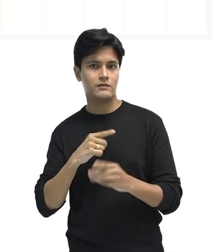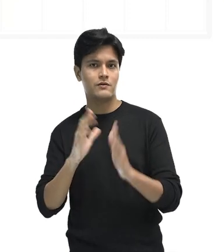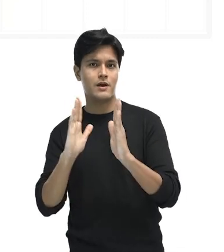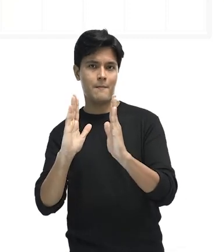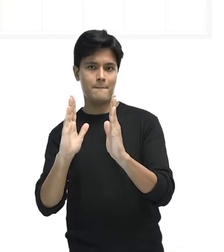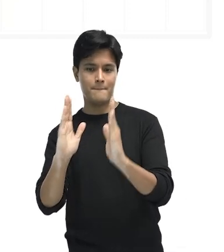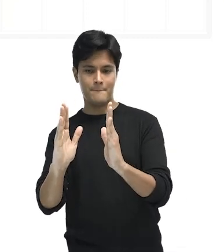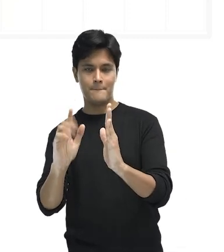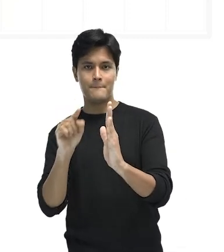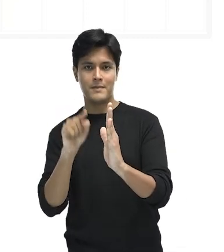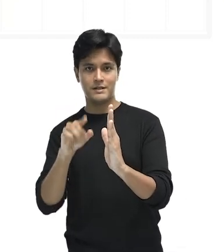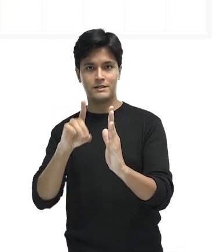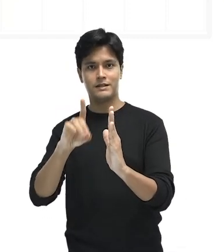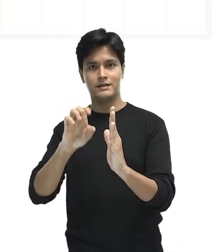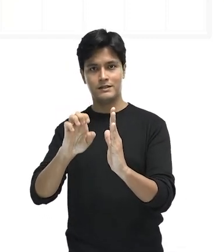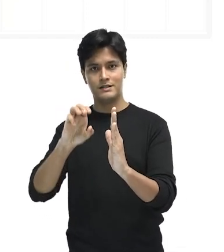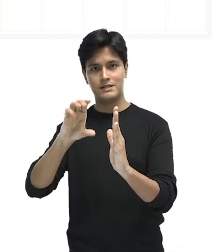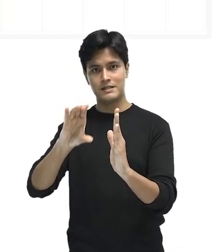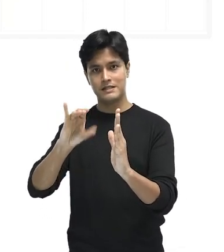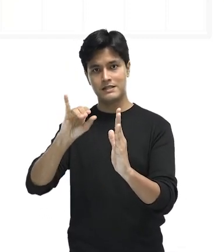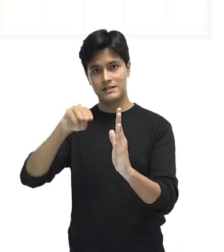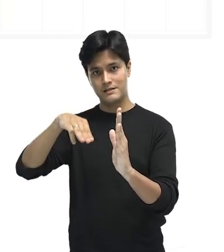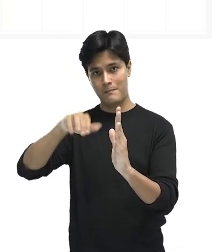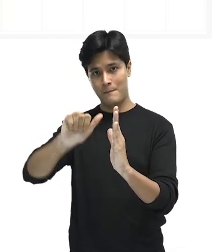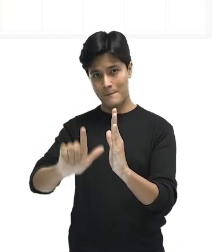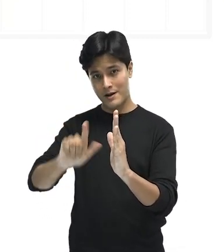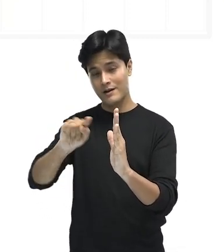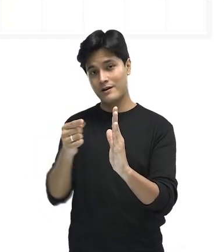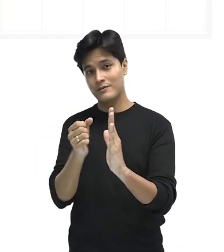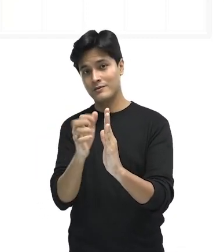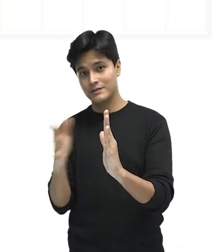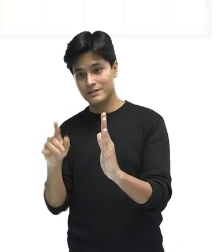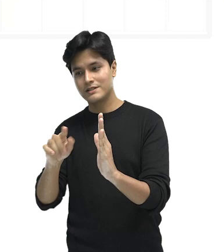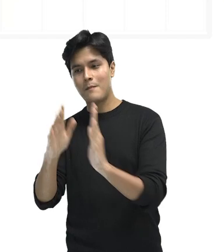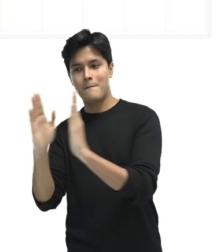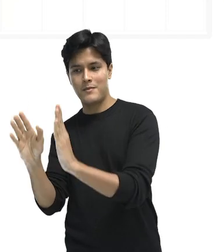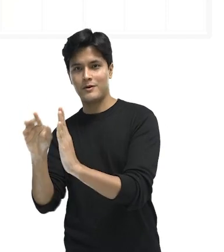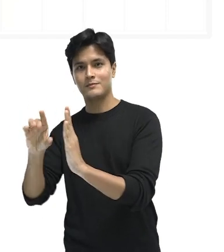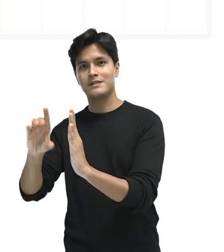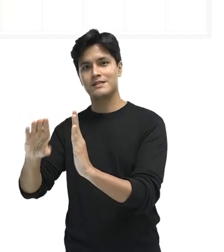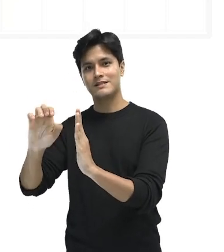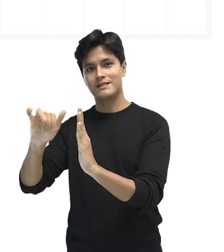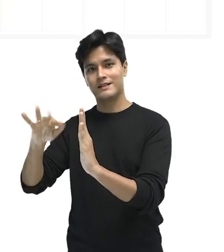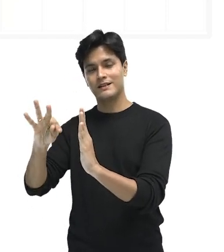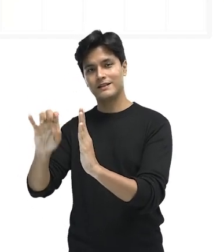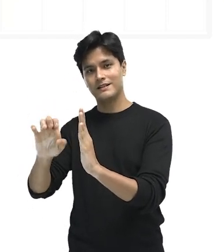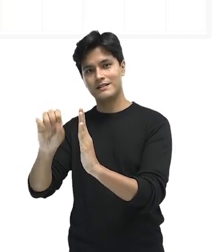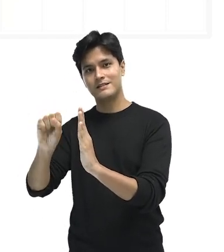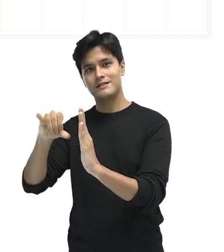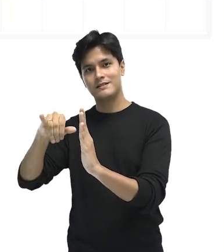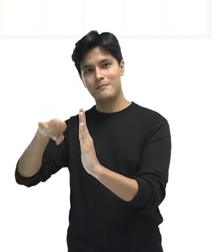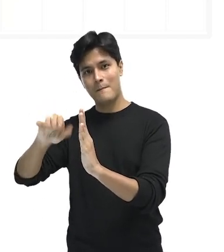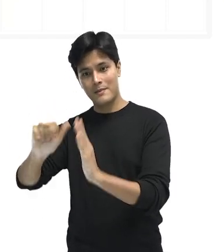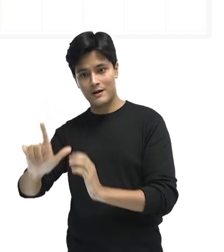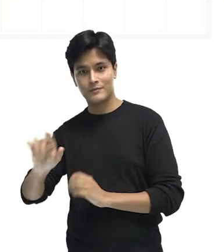parte decimal e a parte centesimal, tá? Olha esse outro exemplo